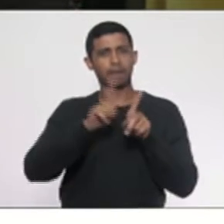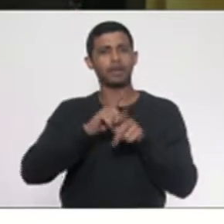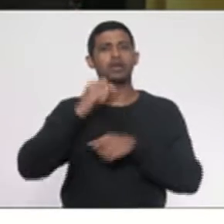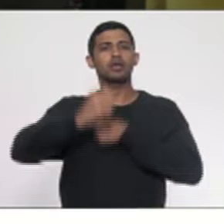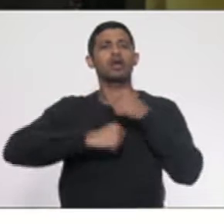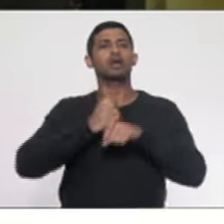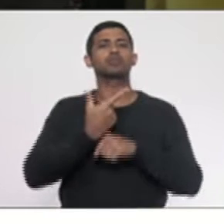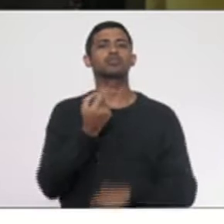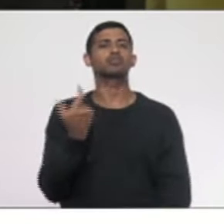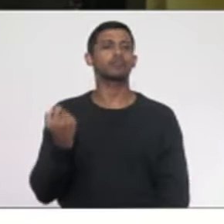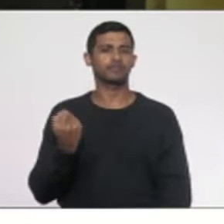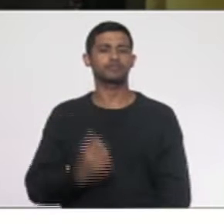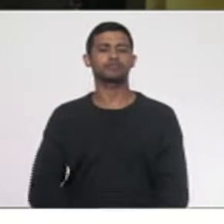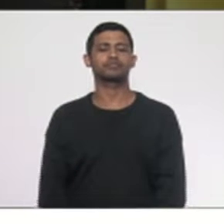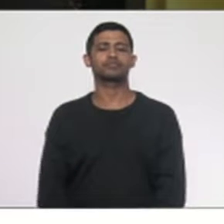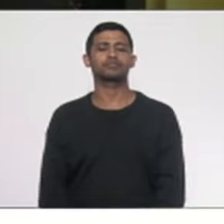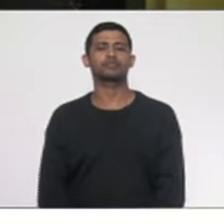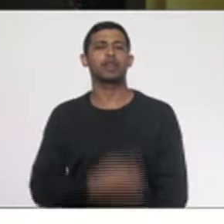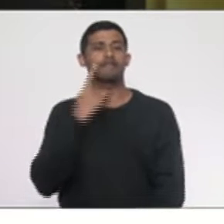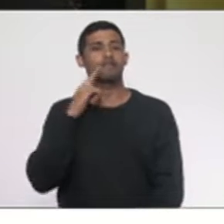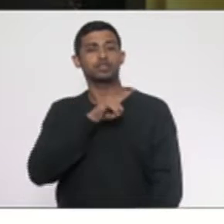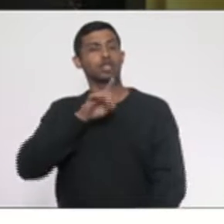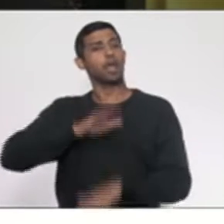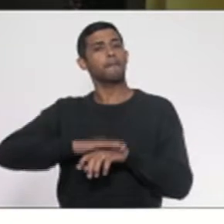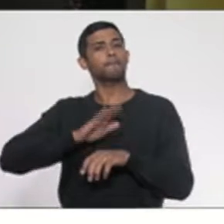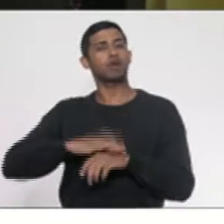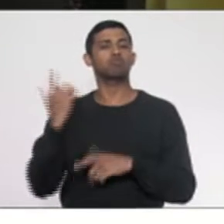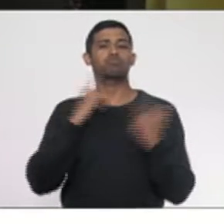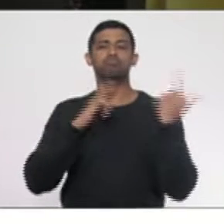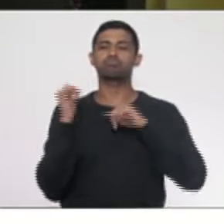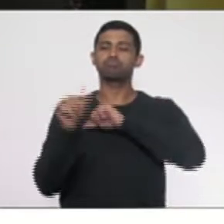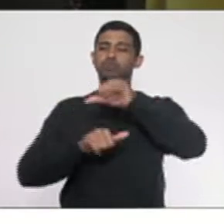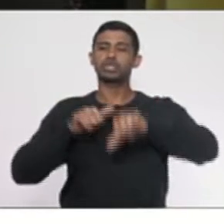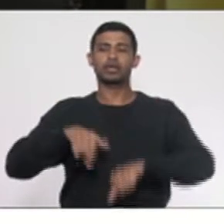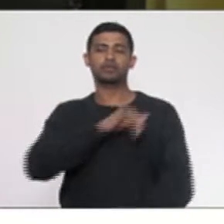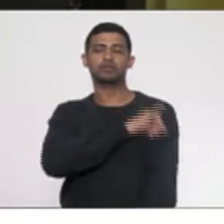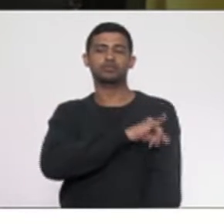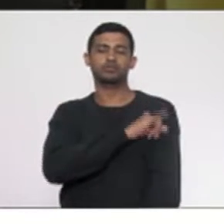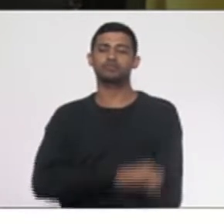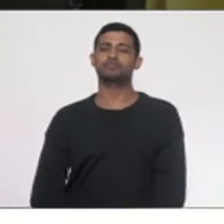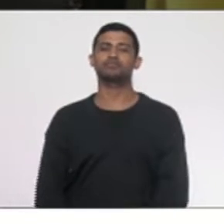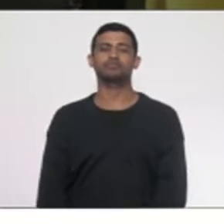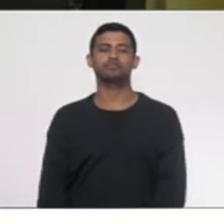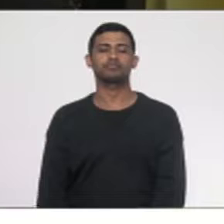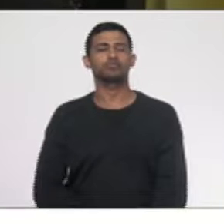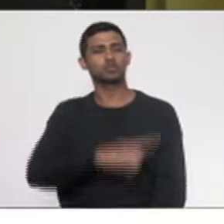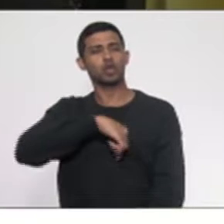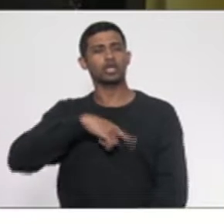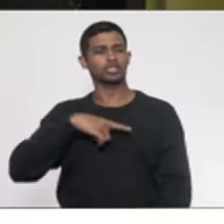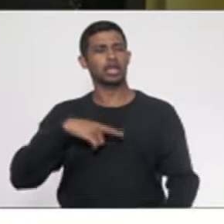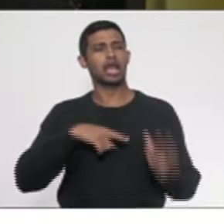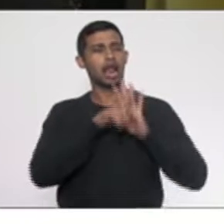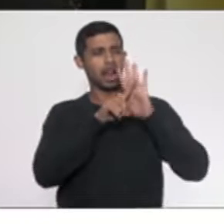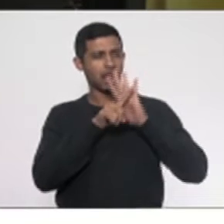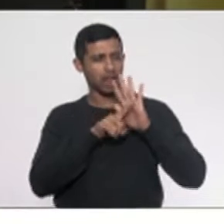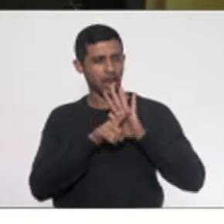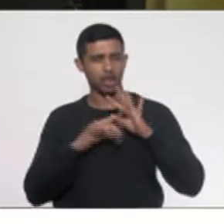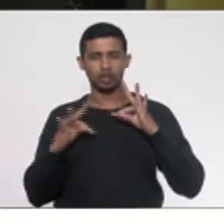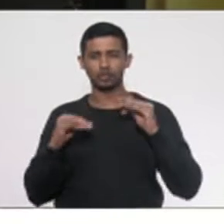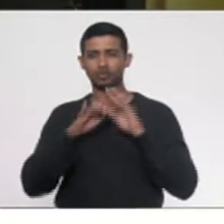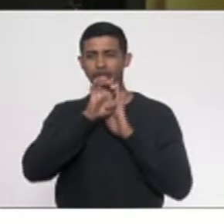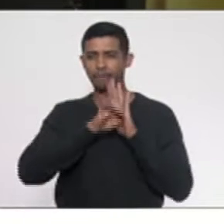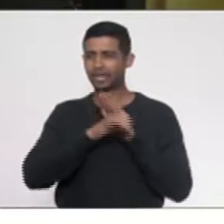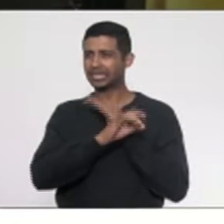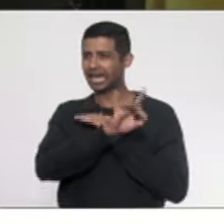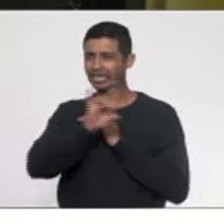2020. Verdadeiros instrumentos para a reconstrução do Estado do Rio de Janeiro. Após criteriosa análise do projeto das emendas apresentadas pelos